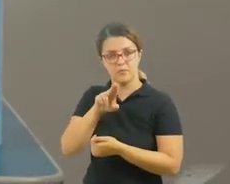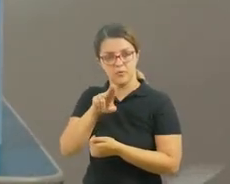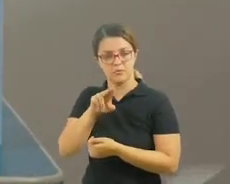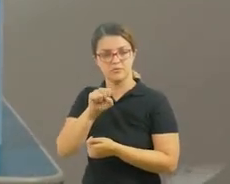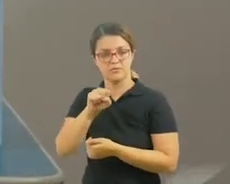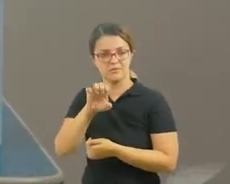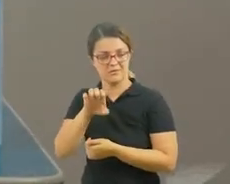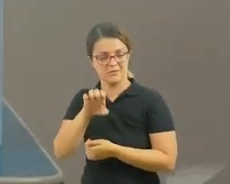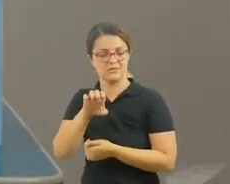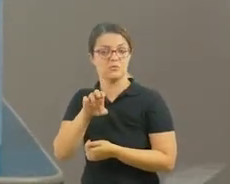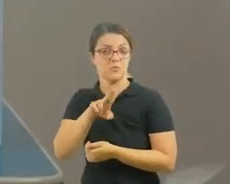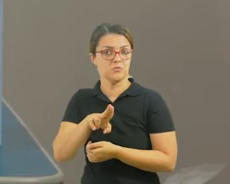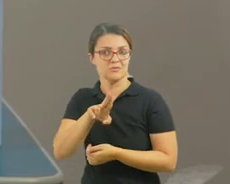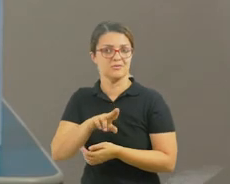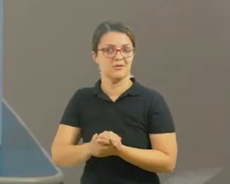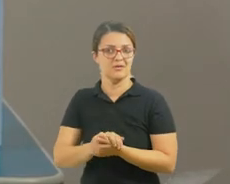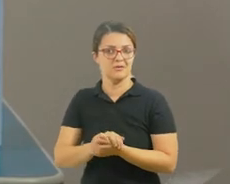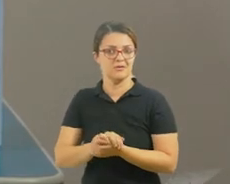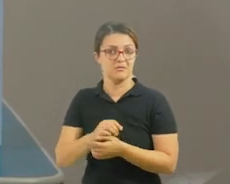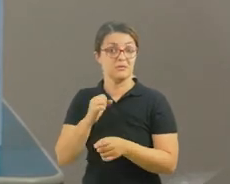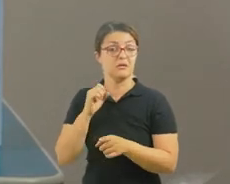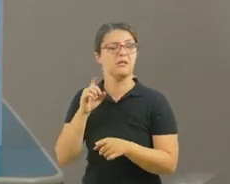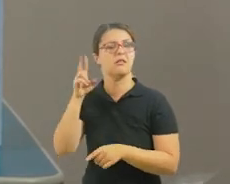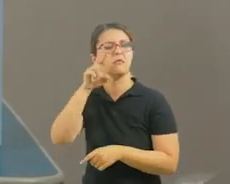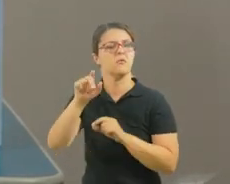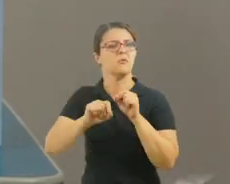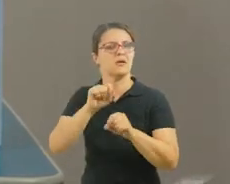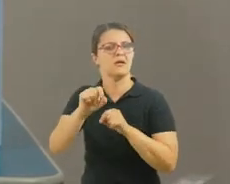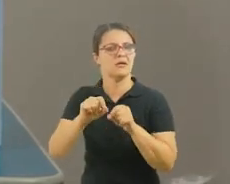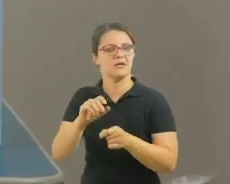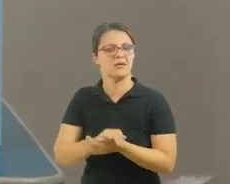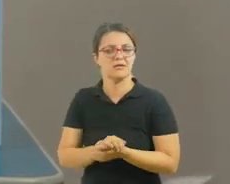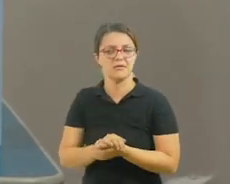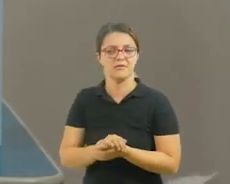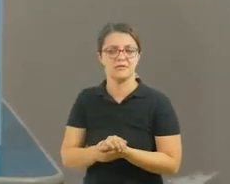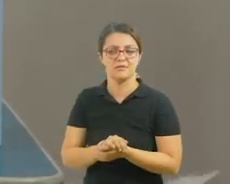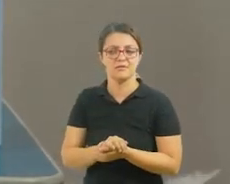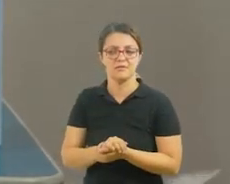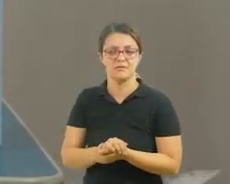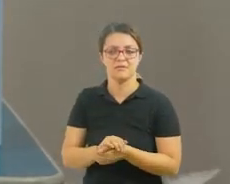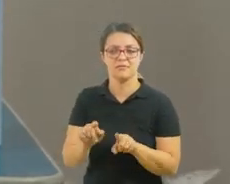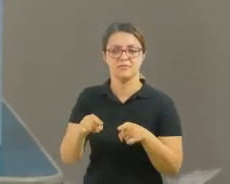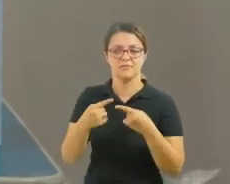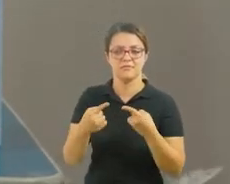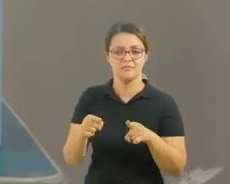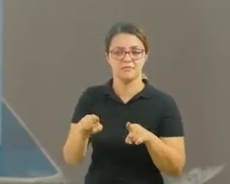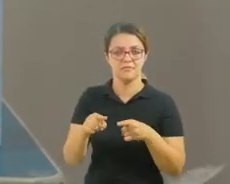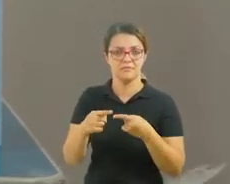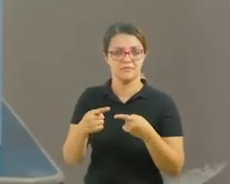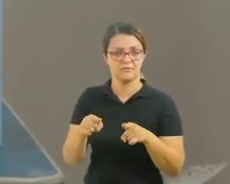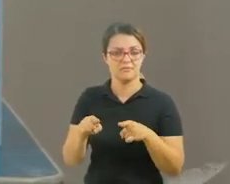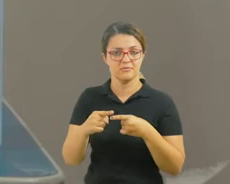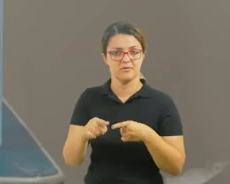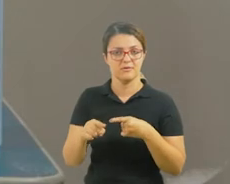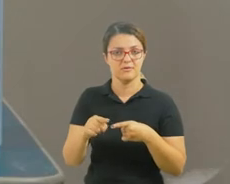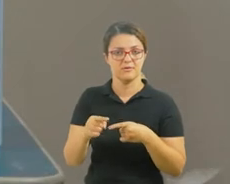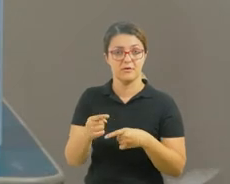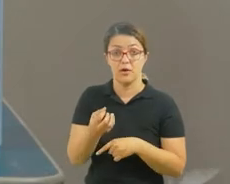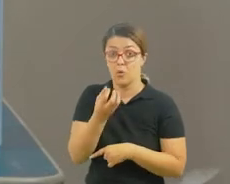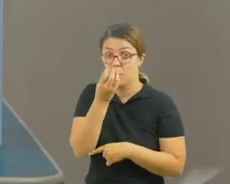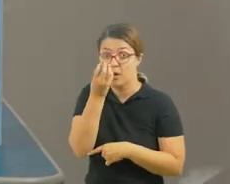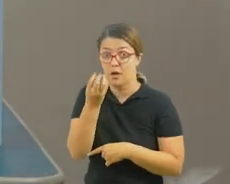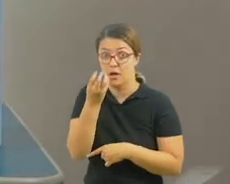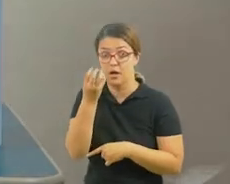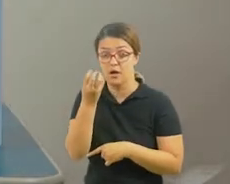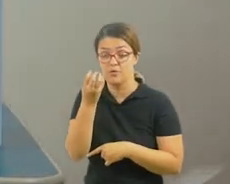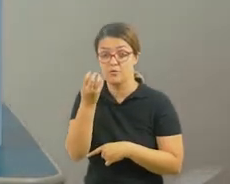quê? Na segunda atividade, nós vamos reorganizar a música O Cravo e a Rosa.